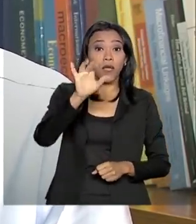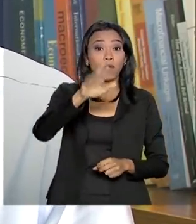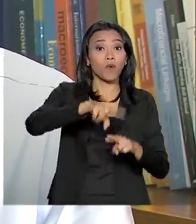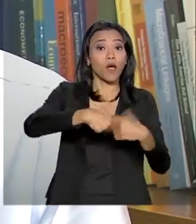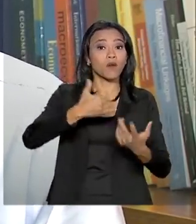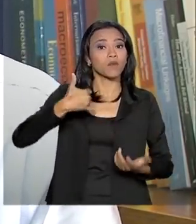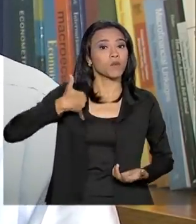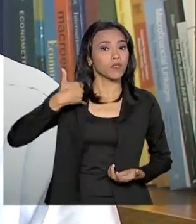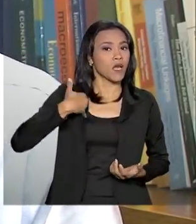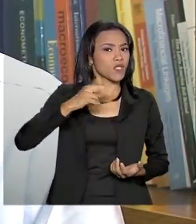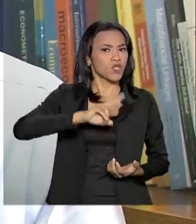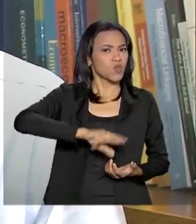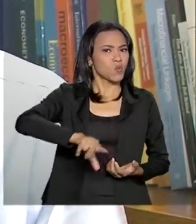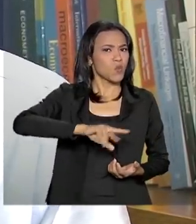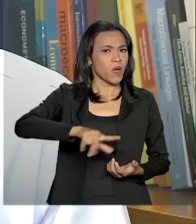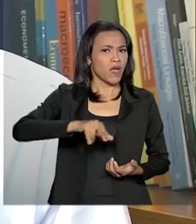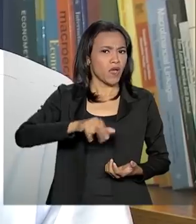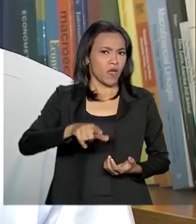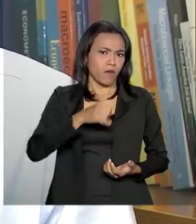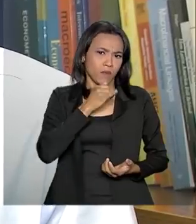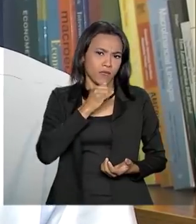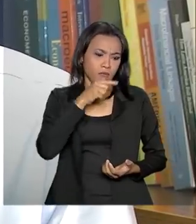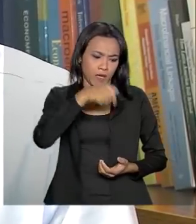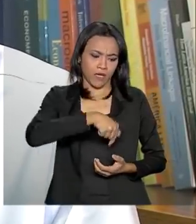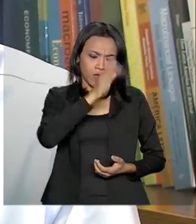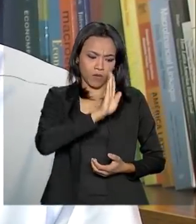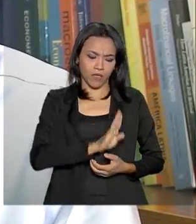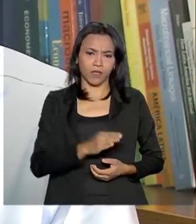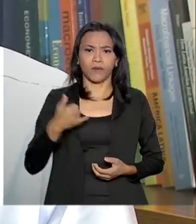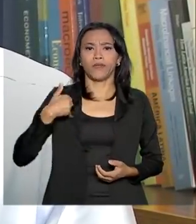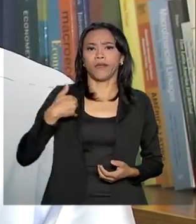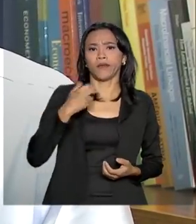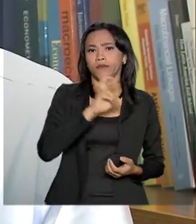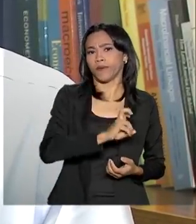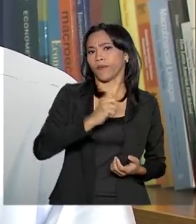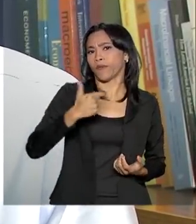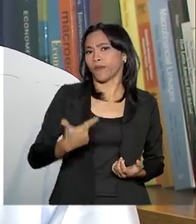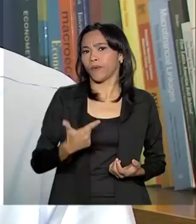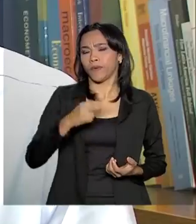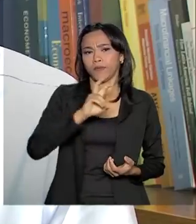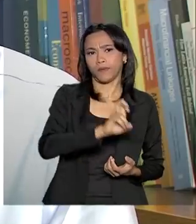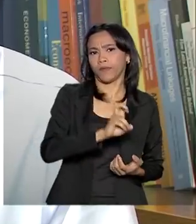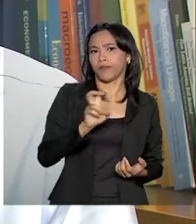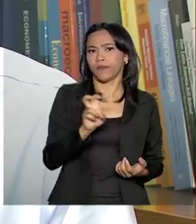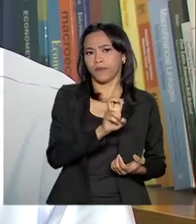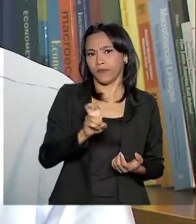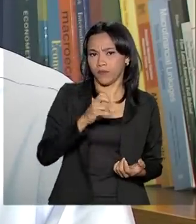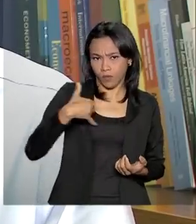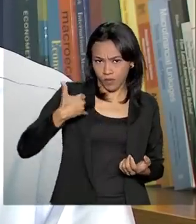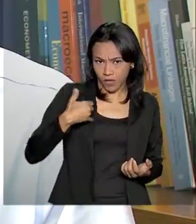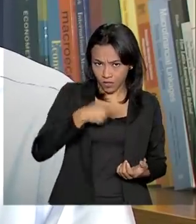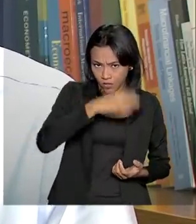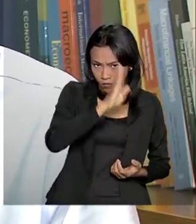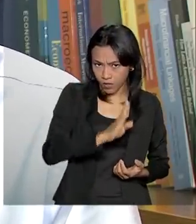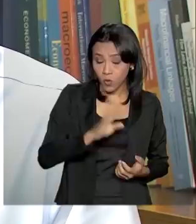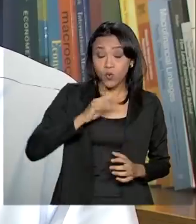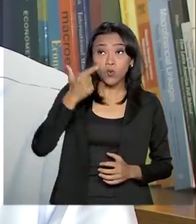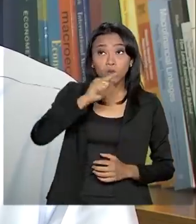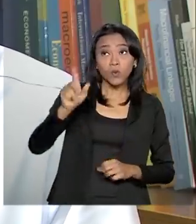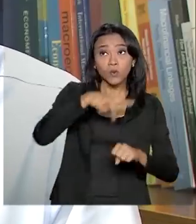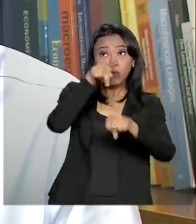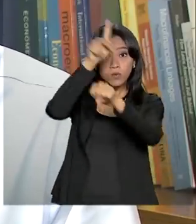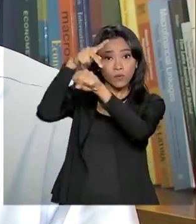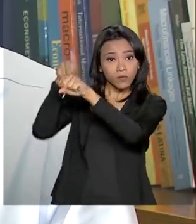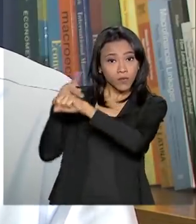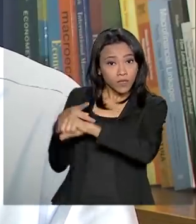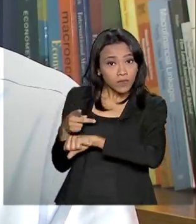As pessoas não se aposentam de forma precoce, como é no Brasil, aos 52, 55. No resto do mundo hoje, em países